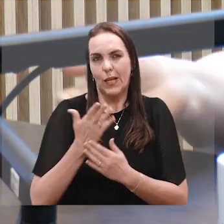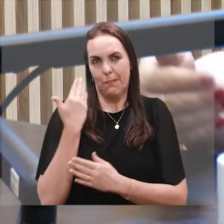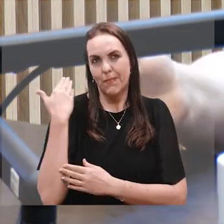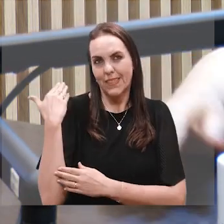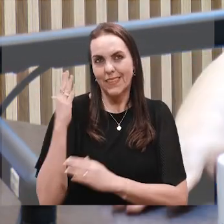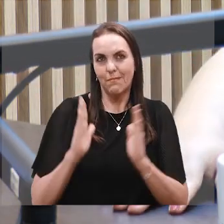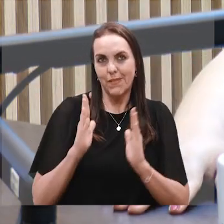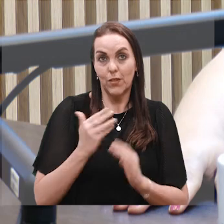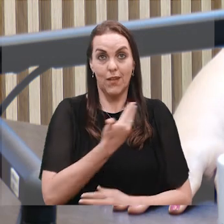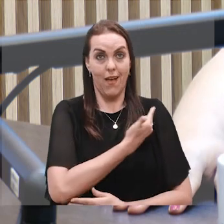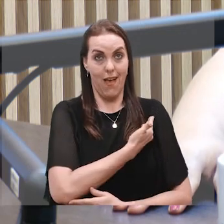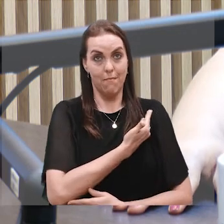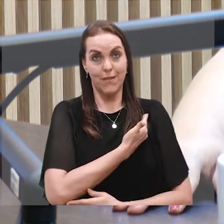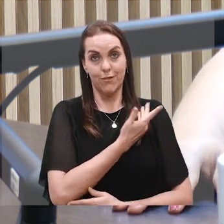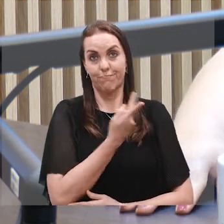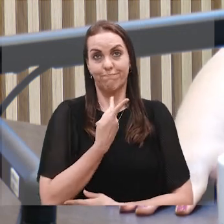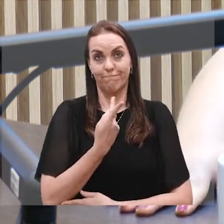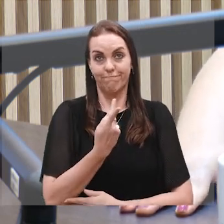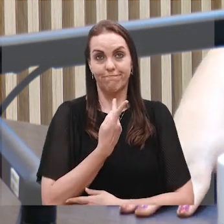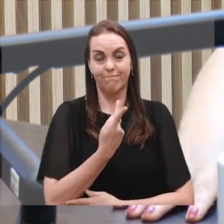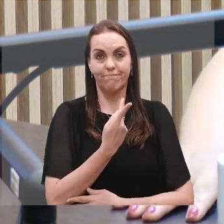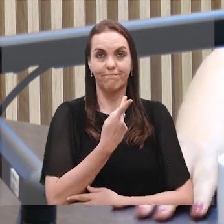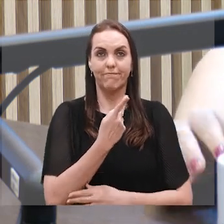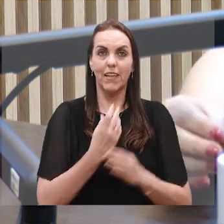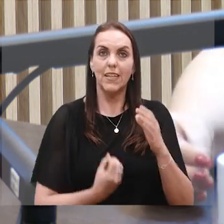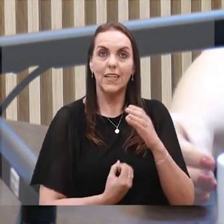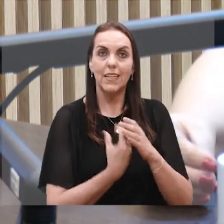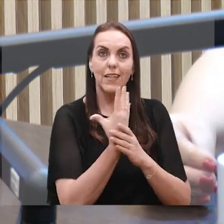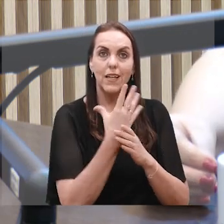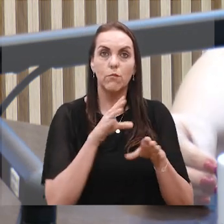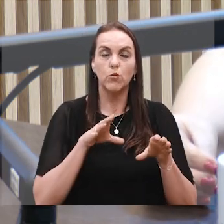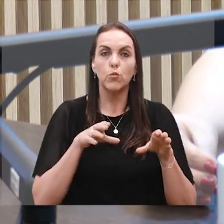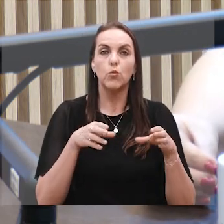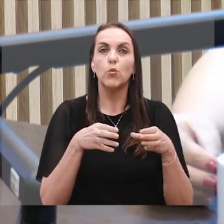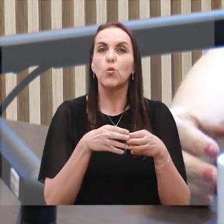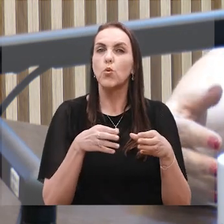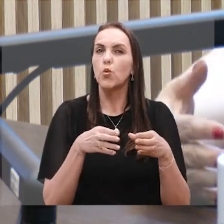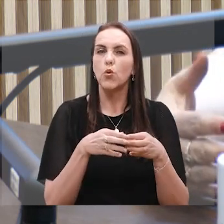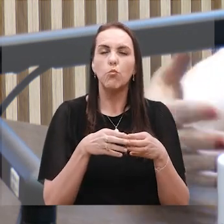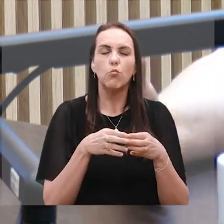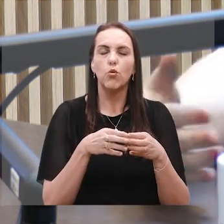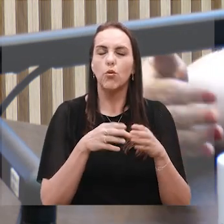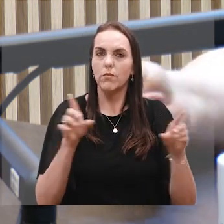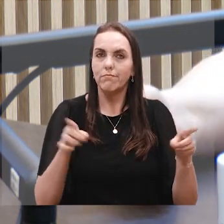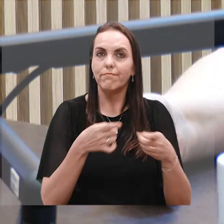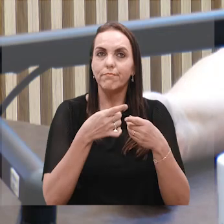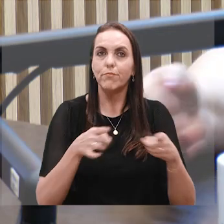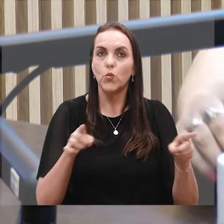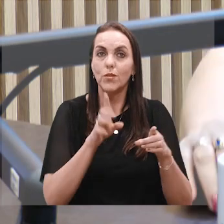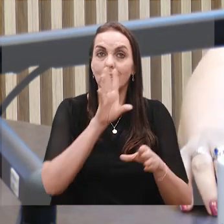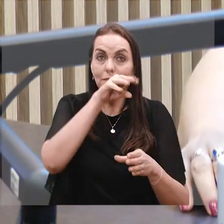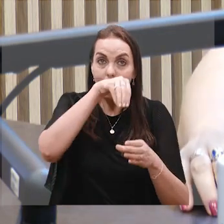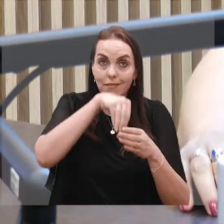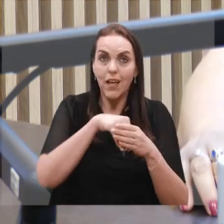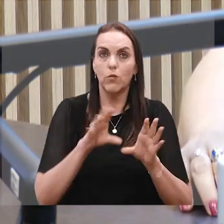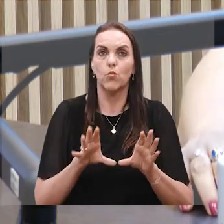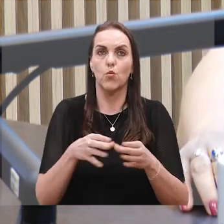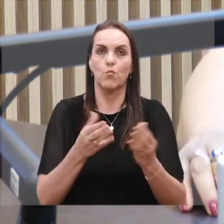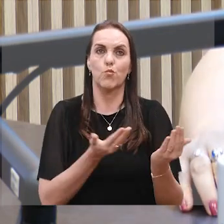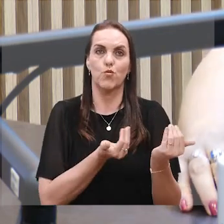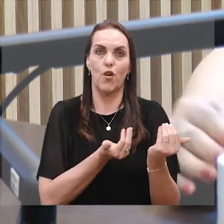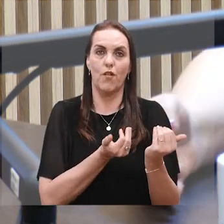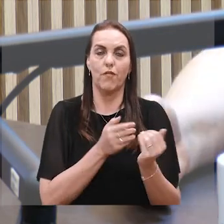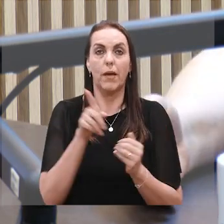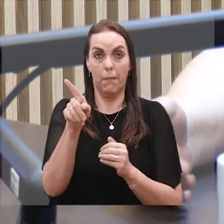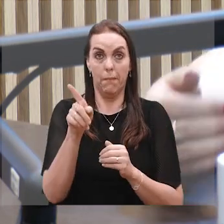gente éramos amigos. E a gente monta um grupo de animação musical dentro do grupo de